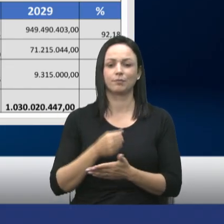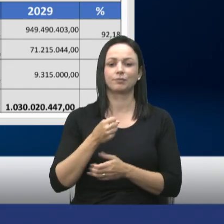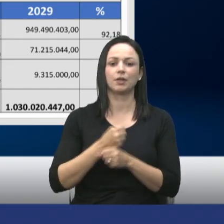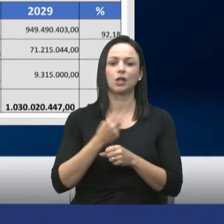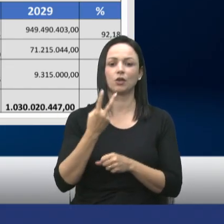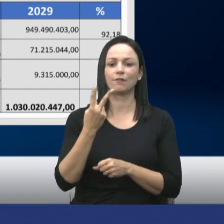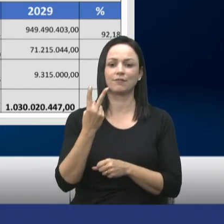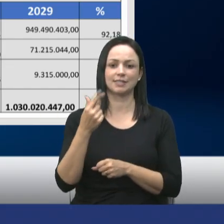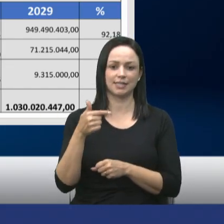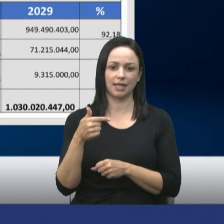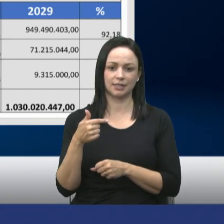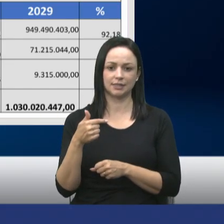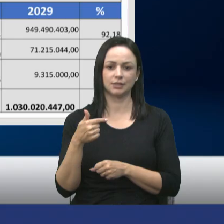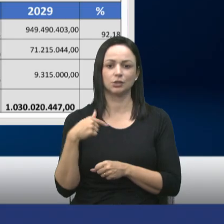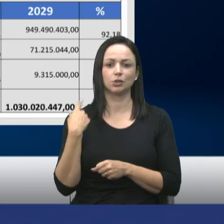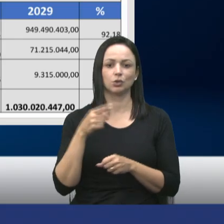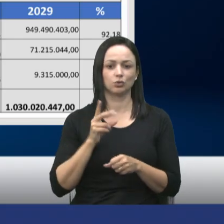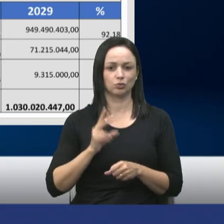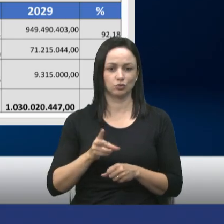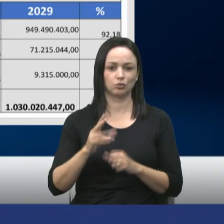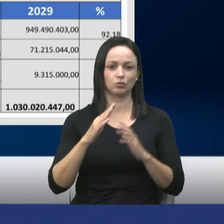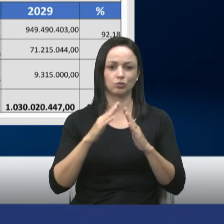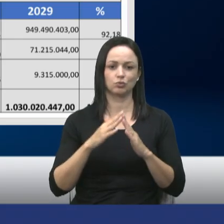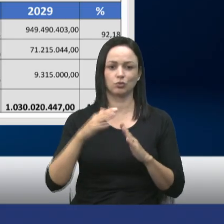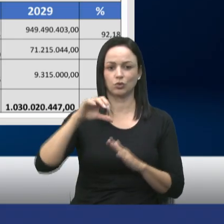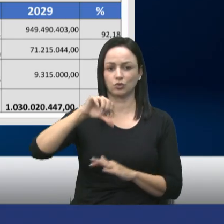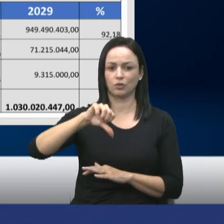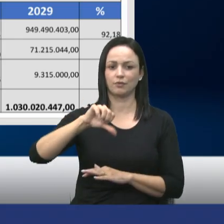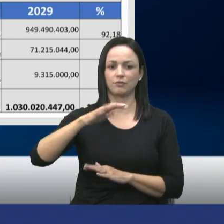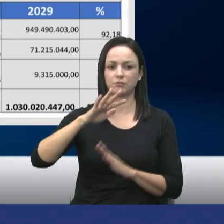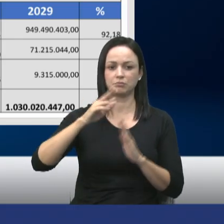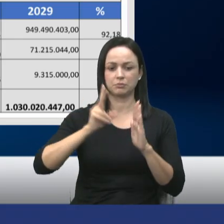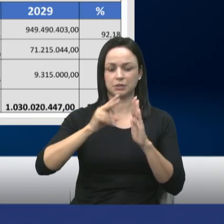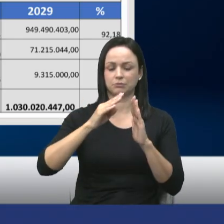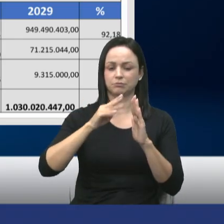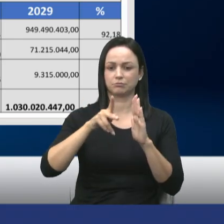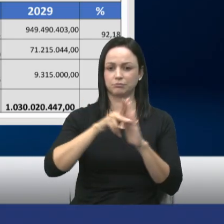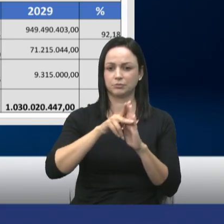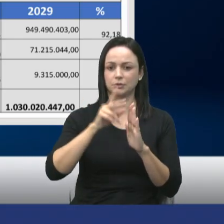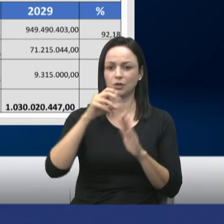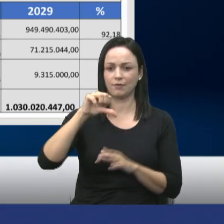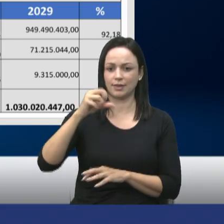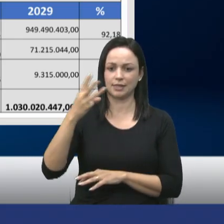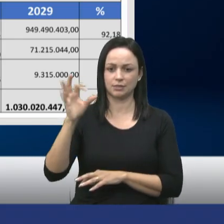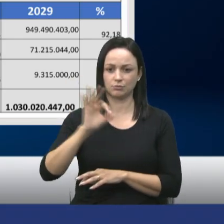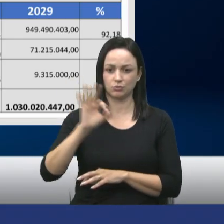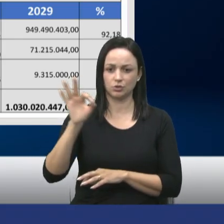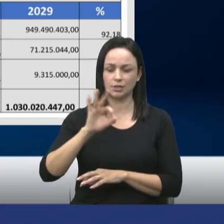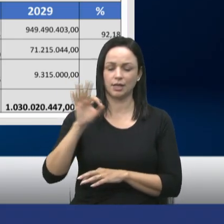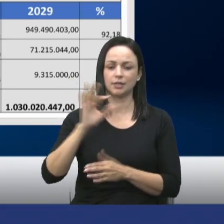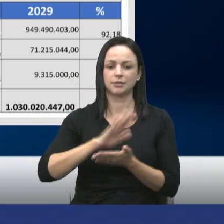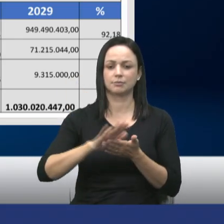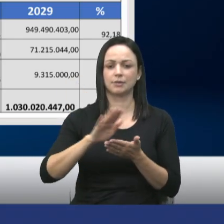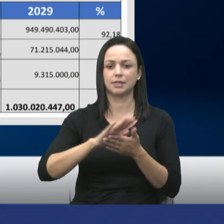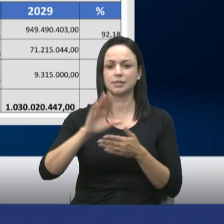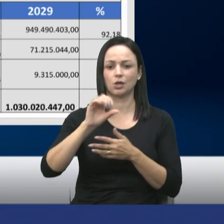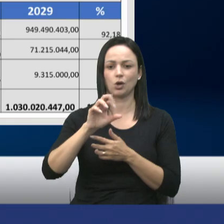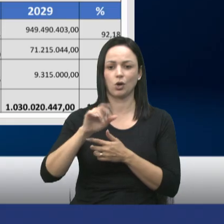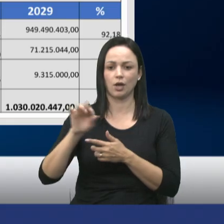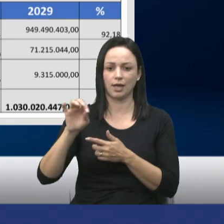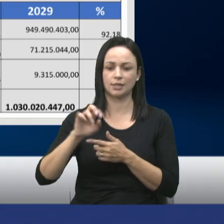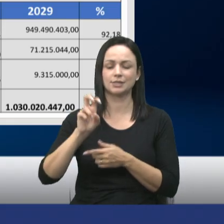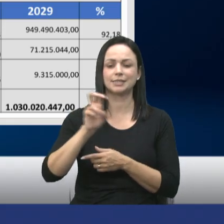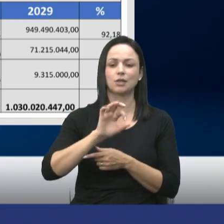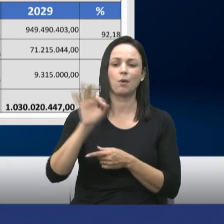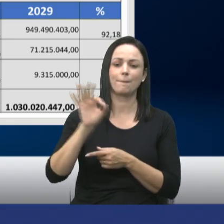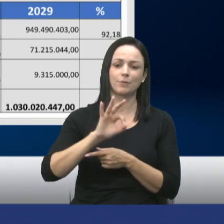2027, nós permanecemos na casa de 93% das despesas correntes e vai para